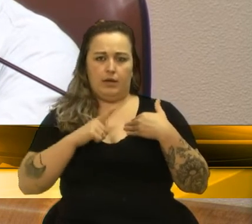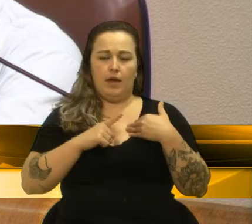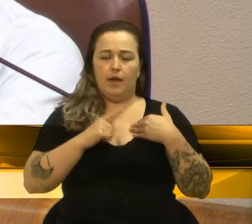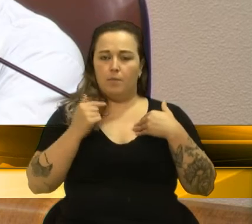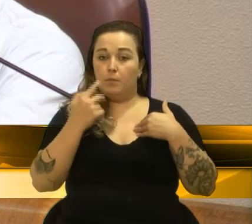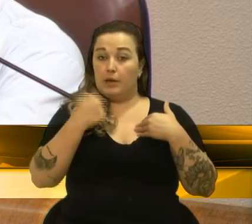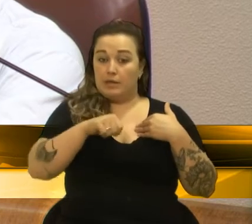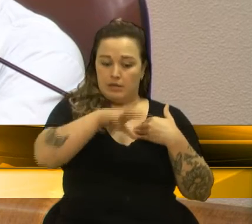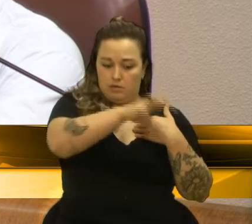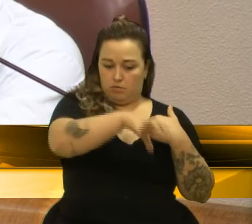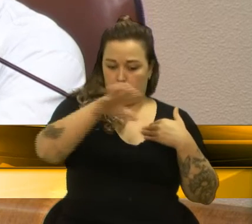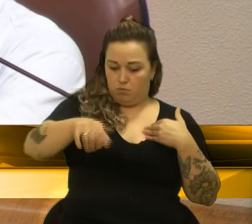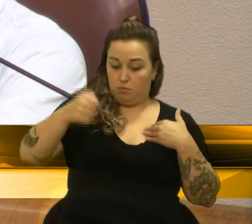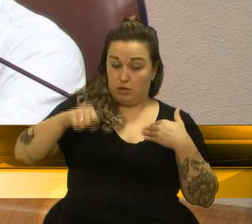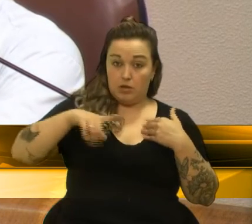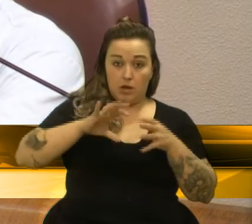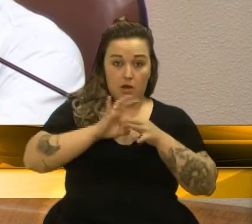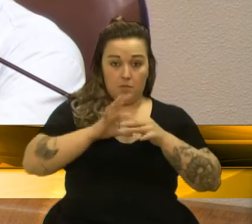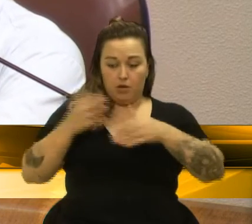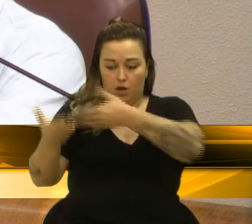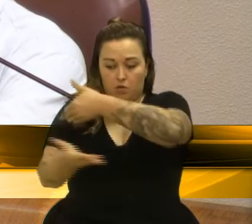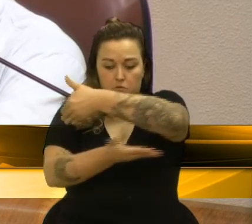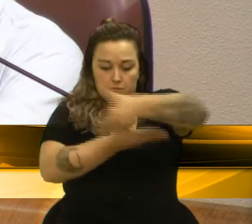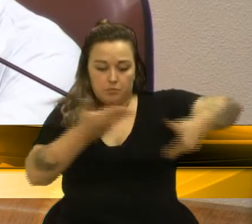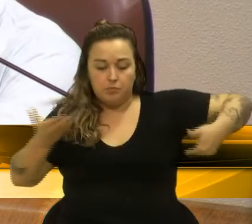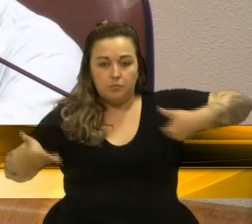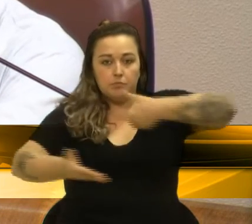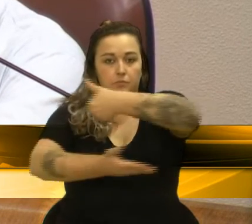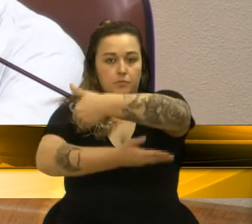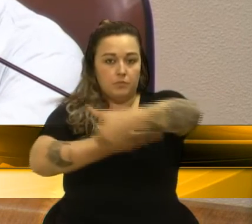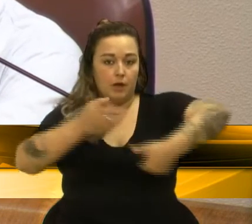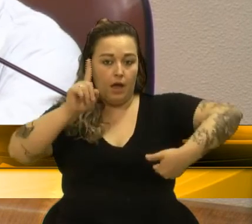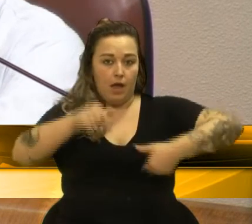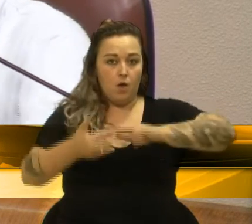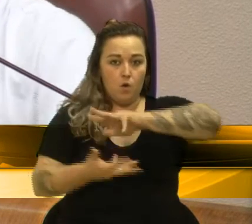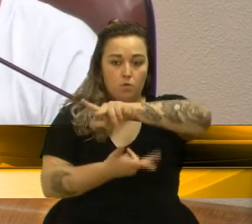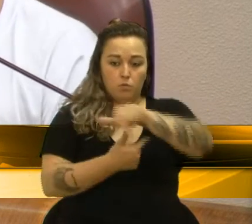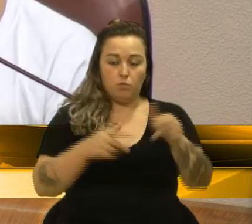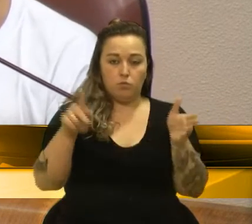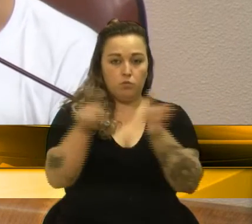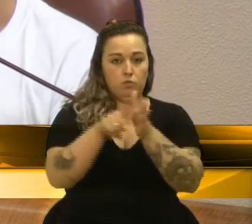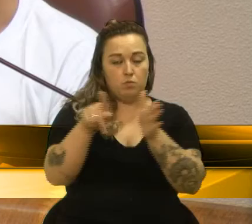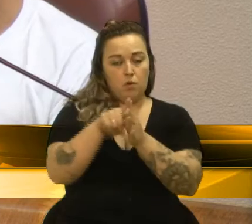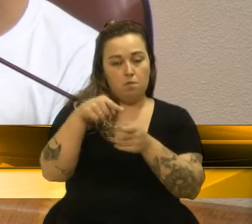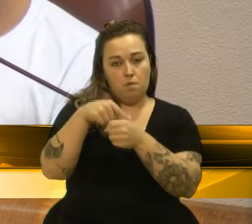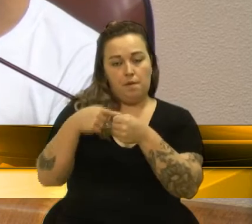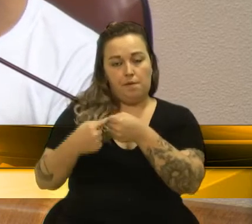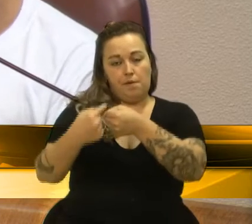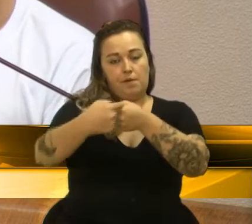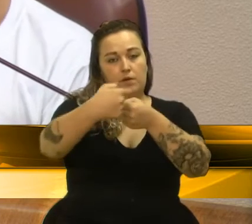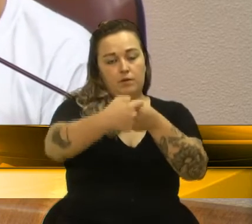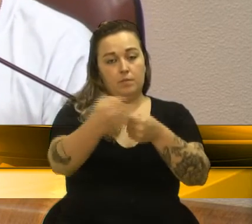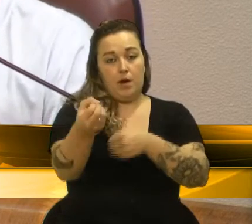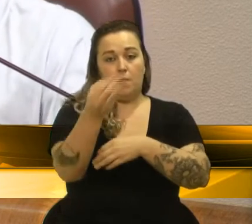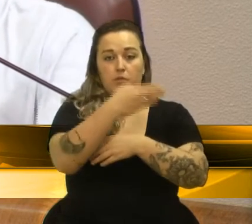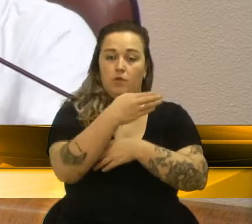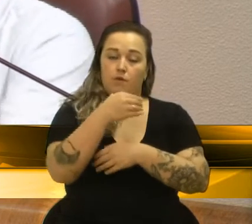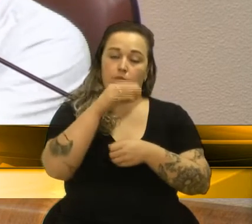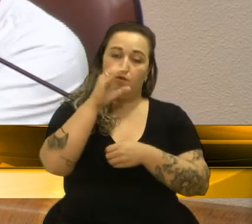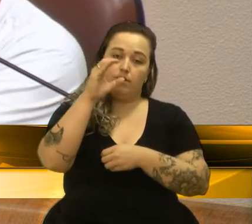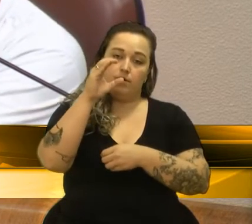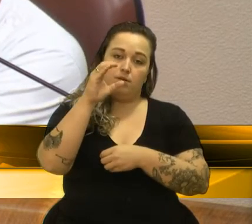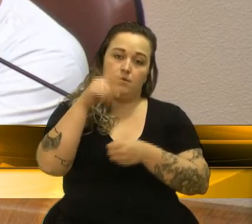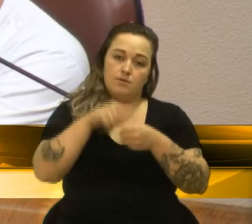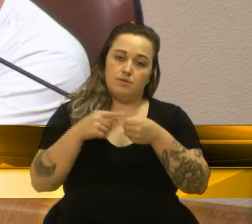por meio dos sistemas de circulação que são em si próprios um mundo também à parte. Práticas cidadãs para uma nova cidade. Da